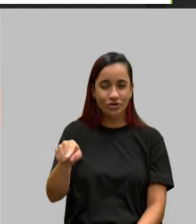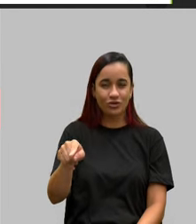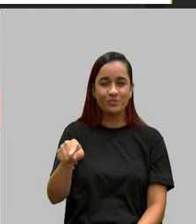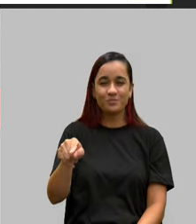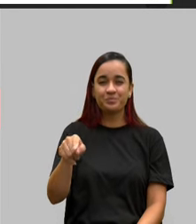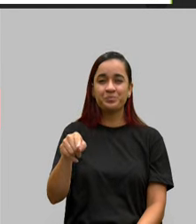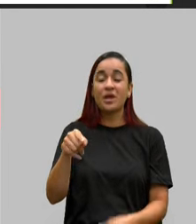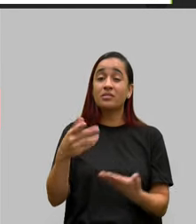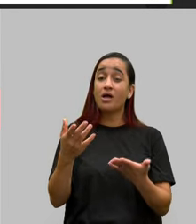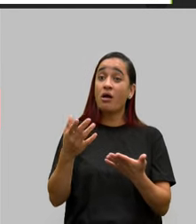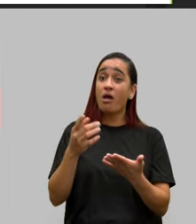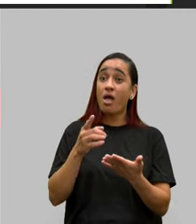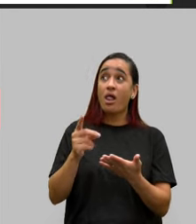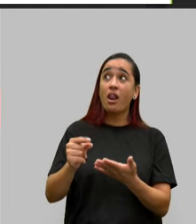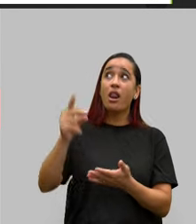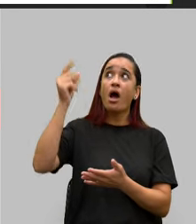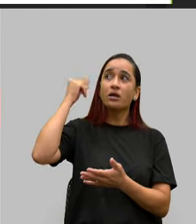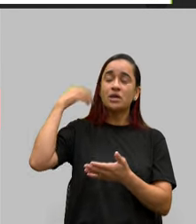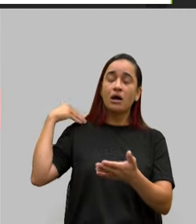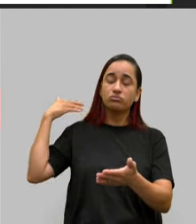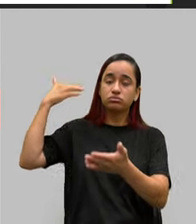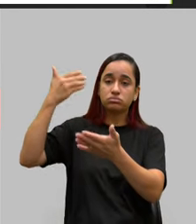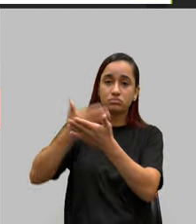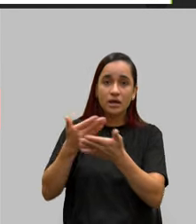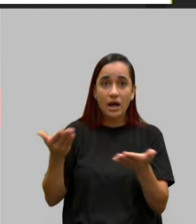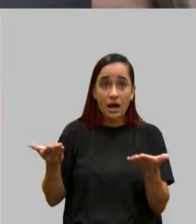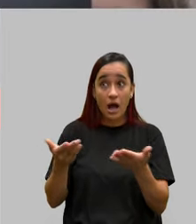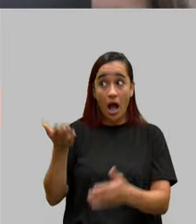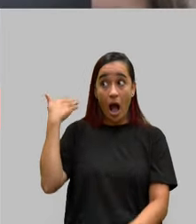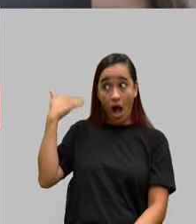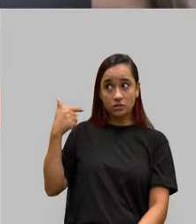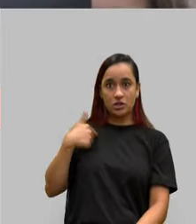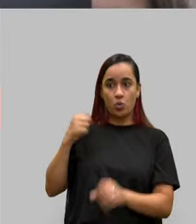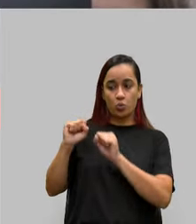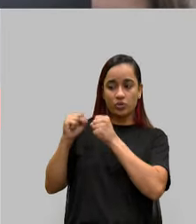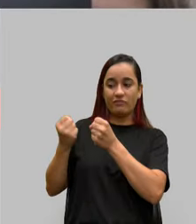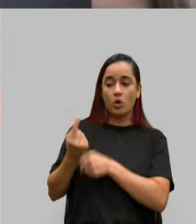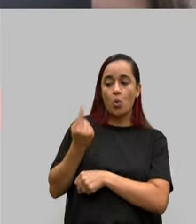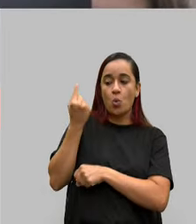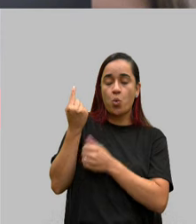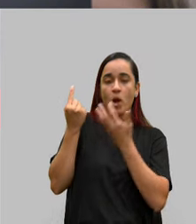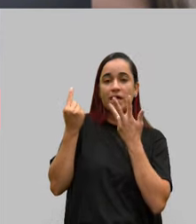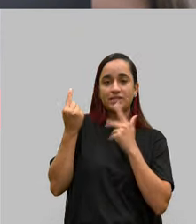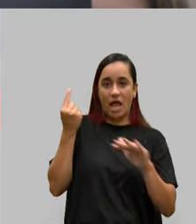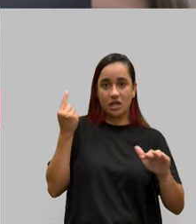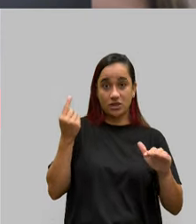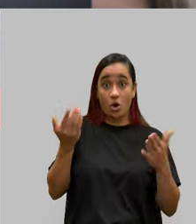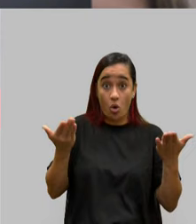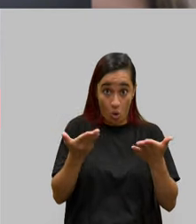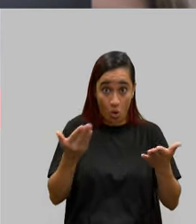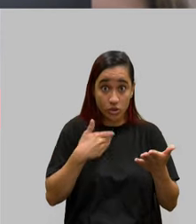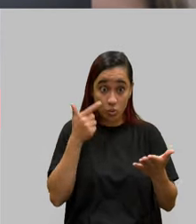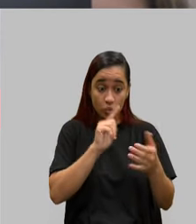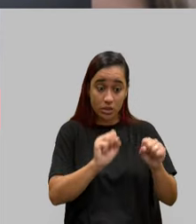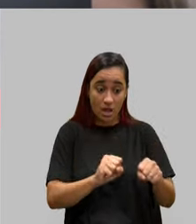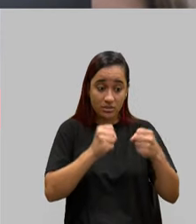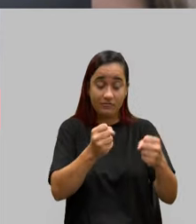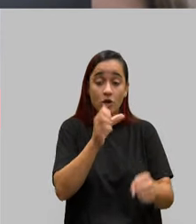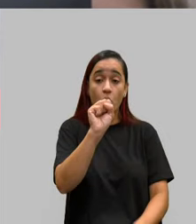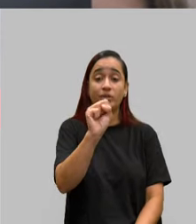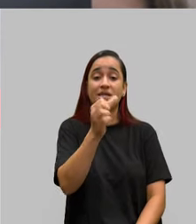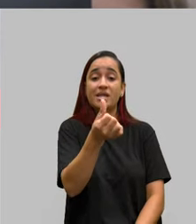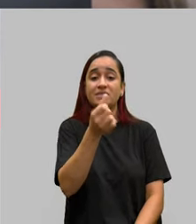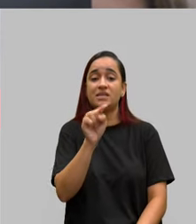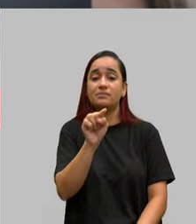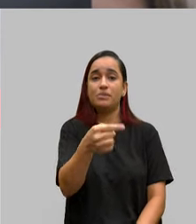cá naquela época Professor eu defendia só uma criança hoje eu defendo 86.000 pessoas